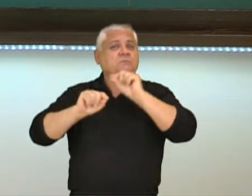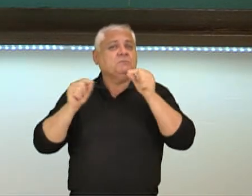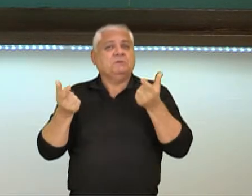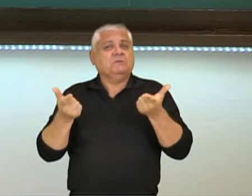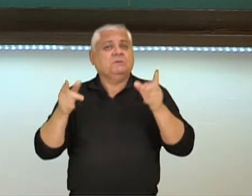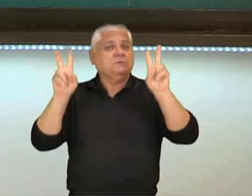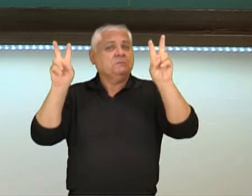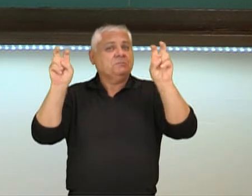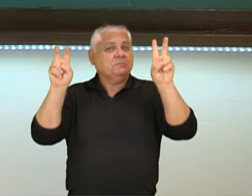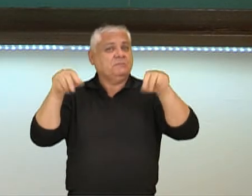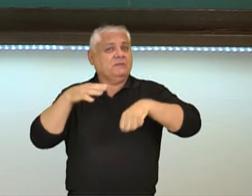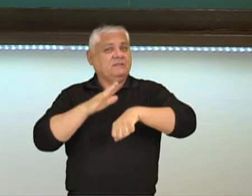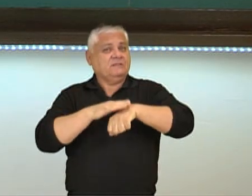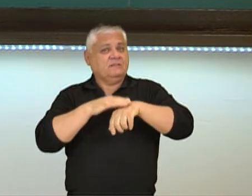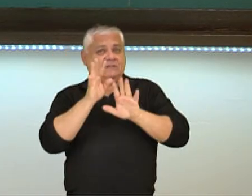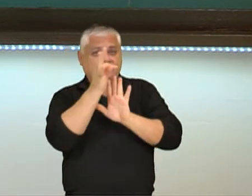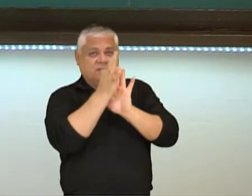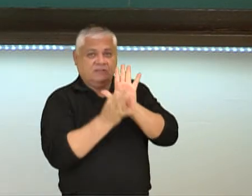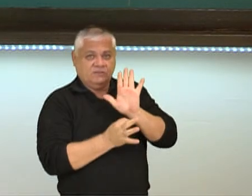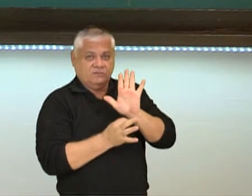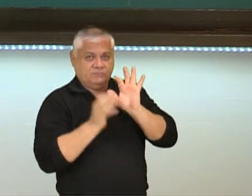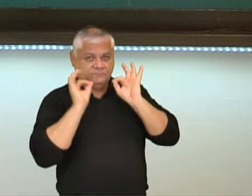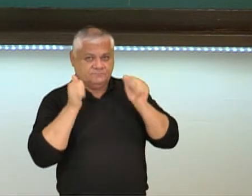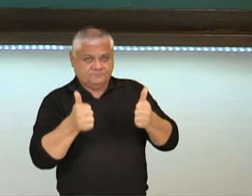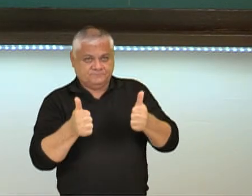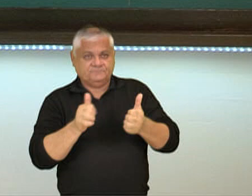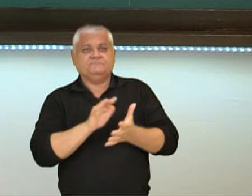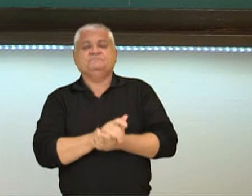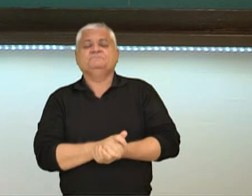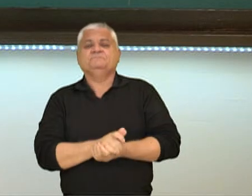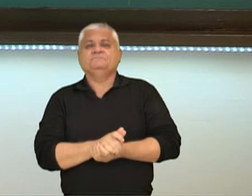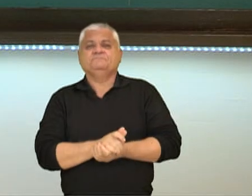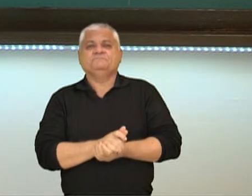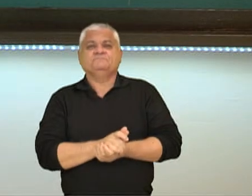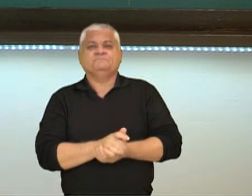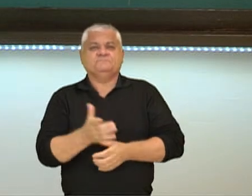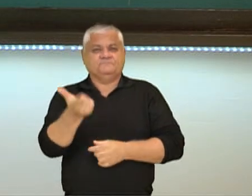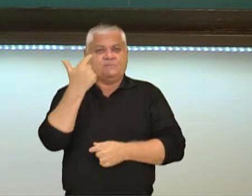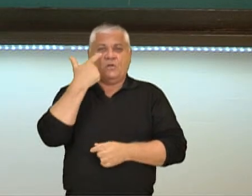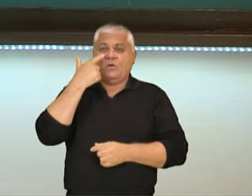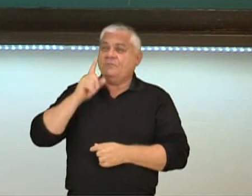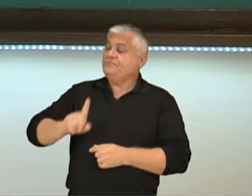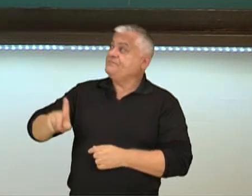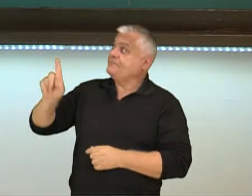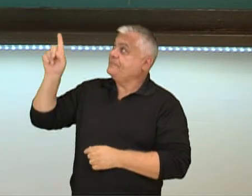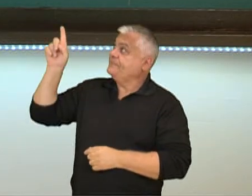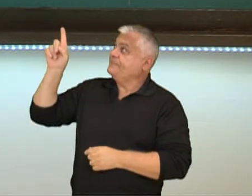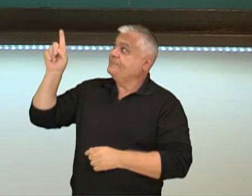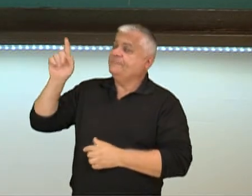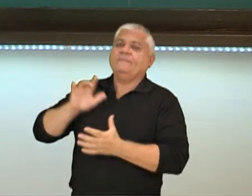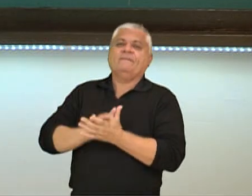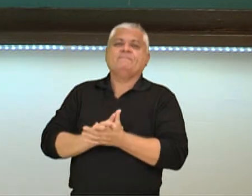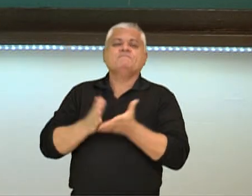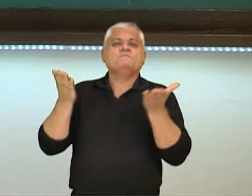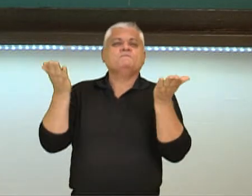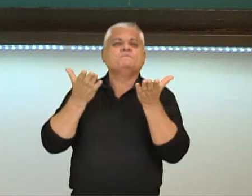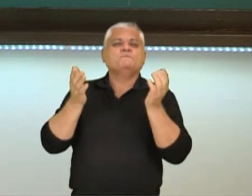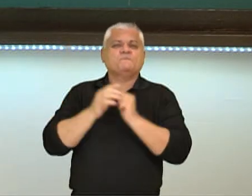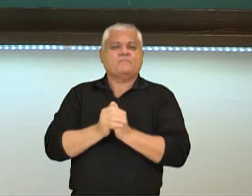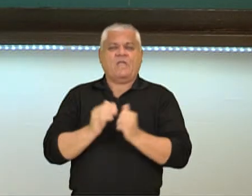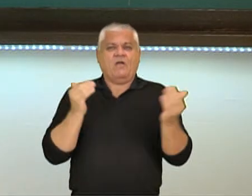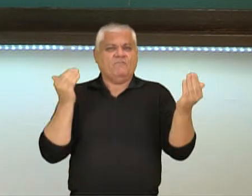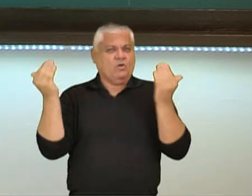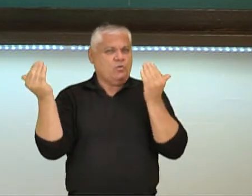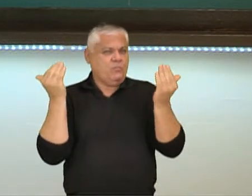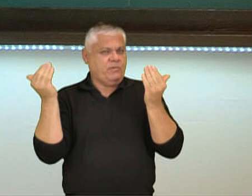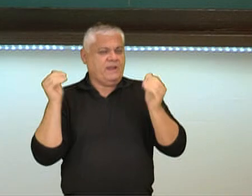tratado naquele texto. Belezinha? Vejam só, eu vou fazer com vocês aqui um paralelo de